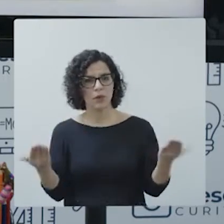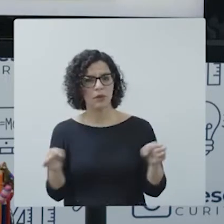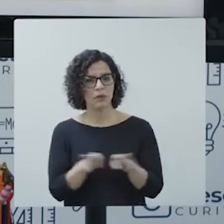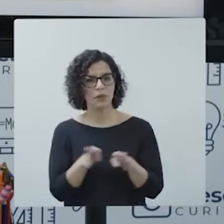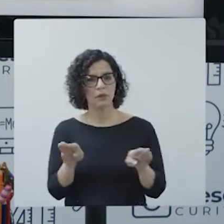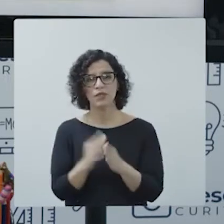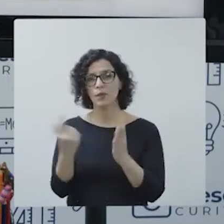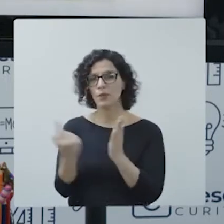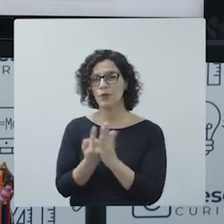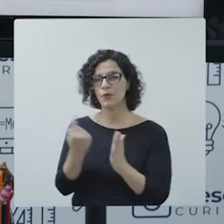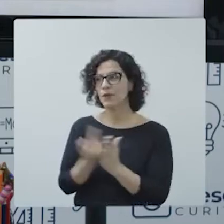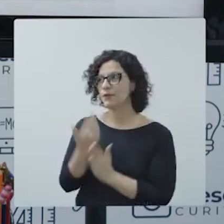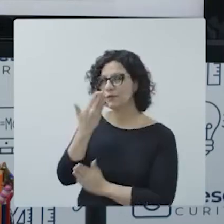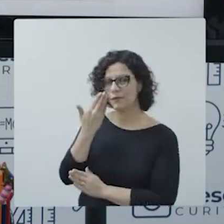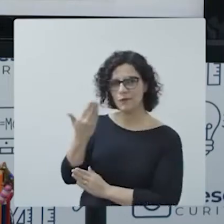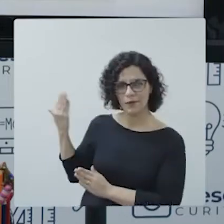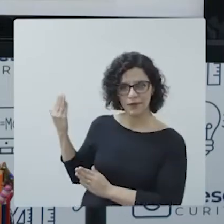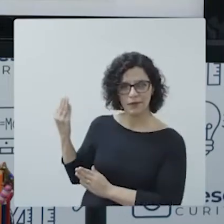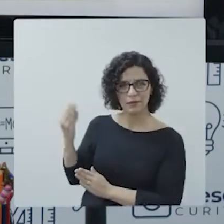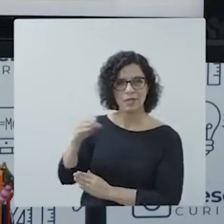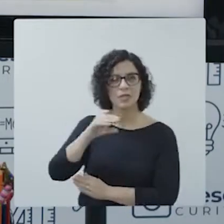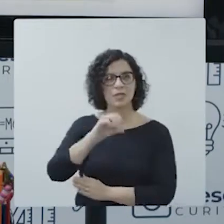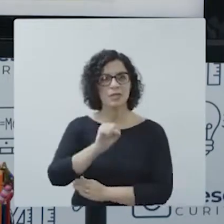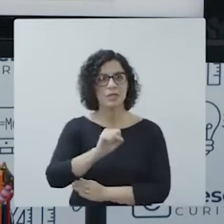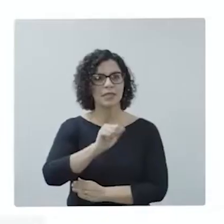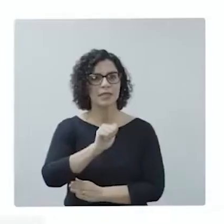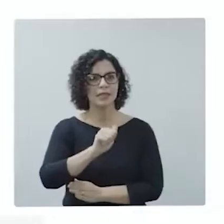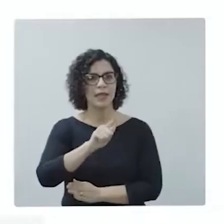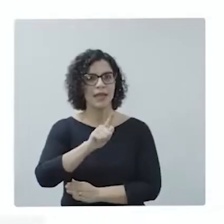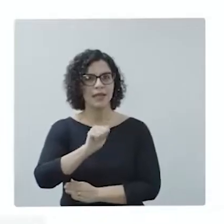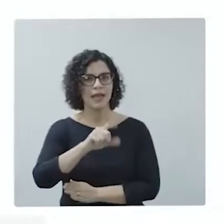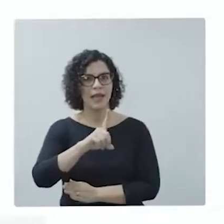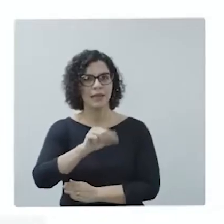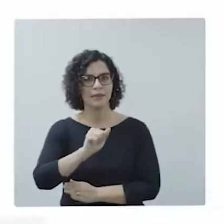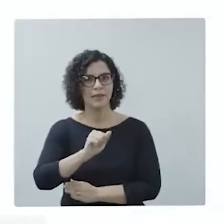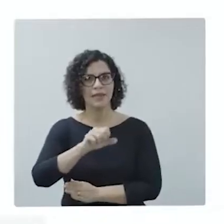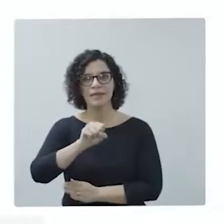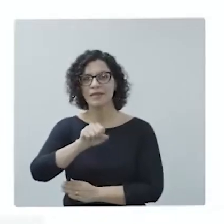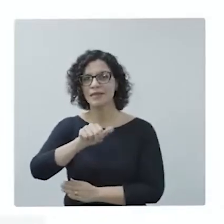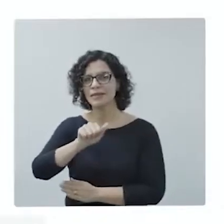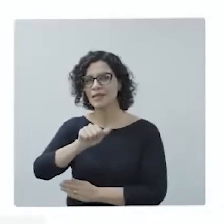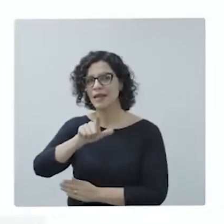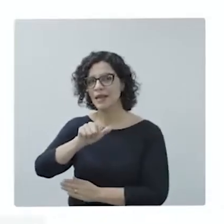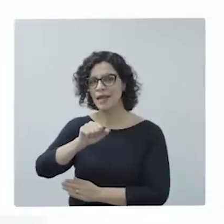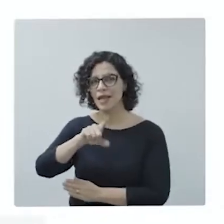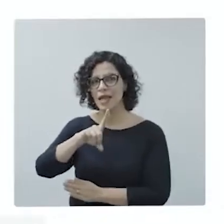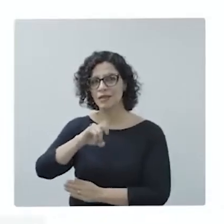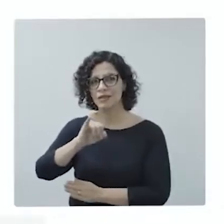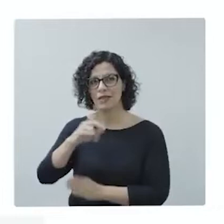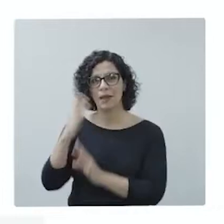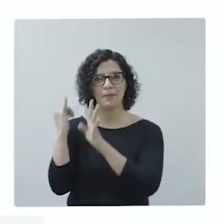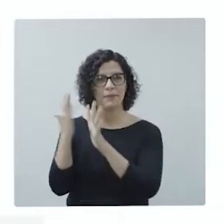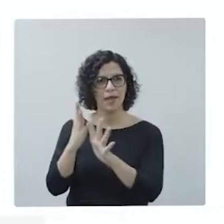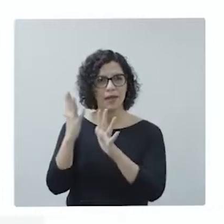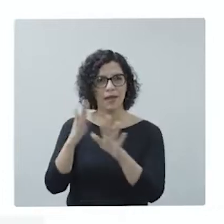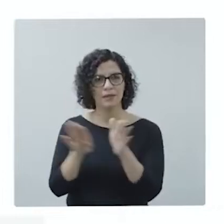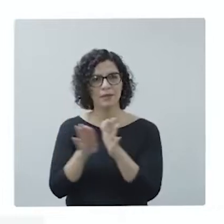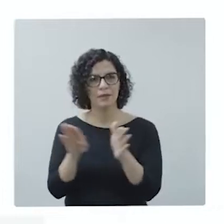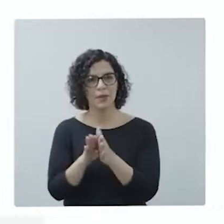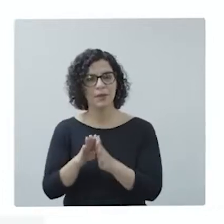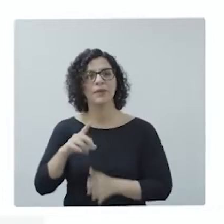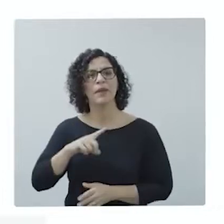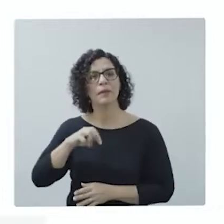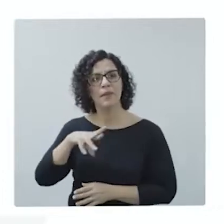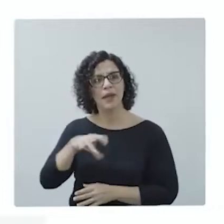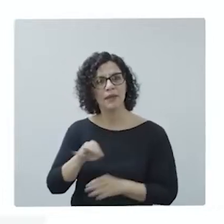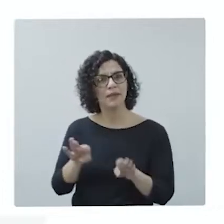falamos sobre esse livro aqui, ó, Salada Saladinha. Par Lendas, de Maria José Nóbrega